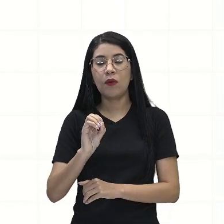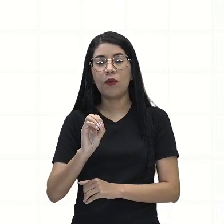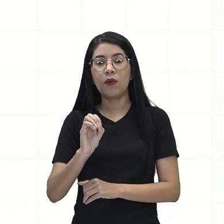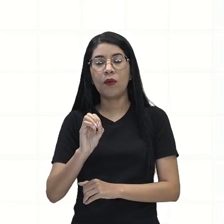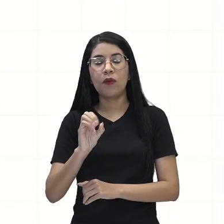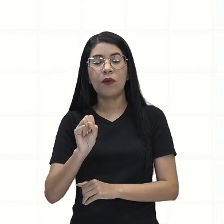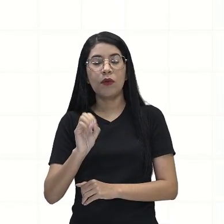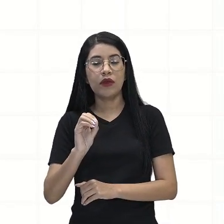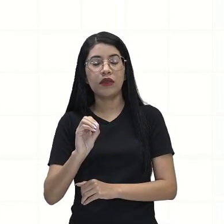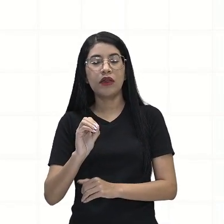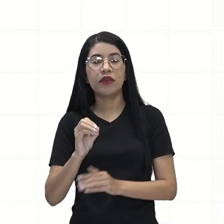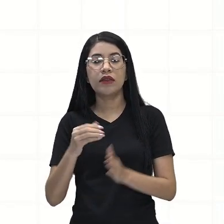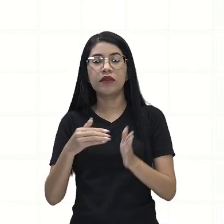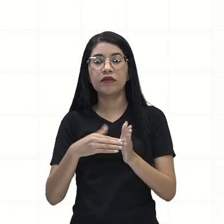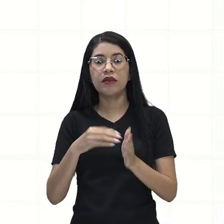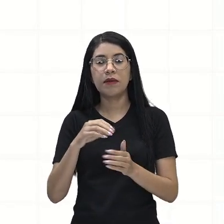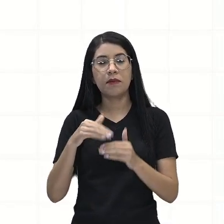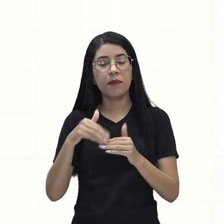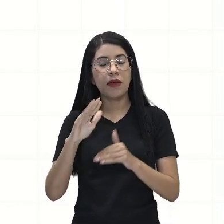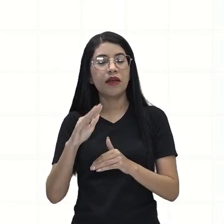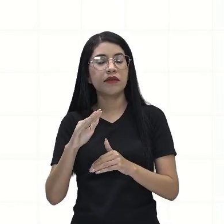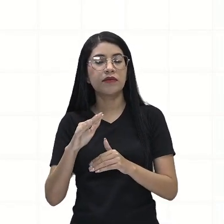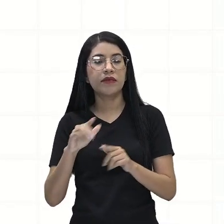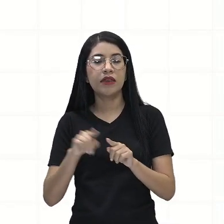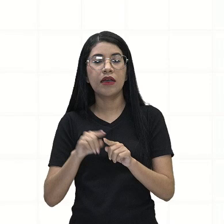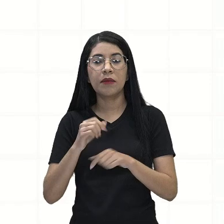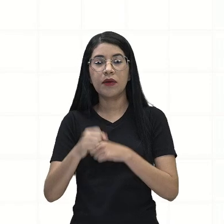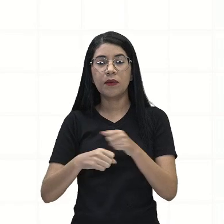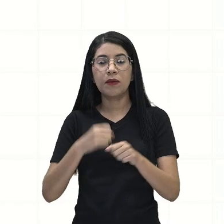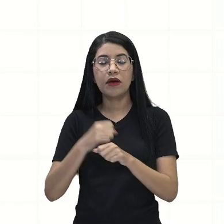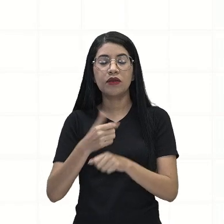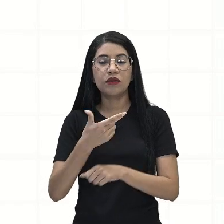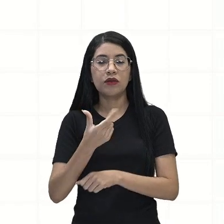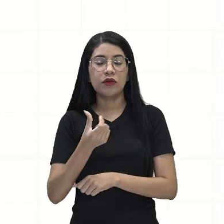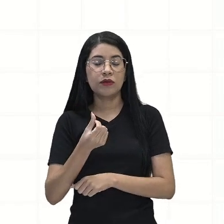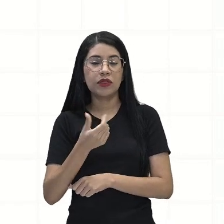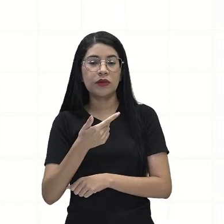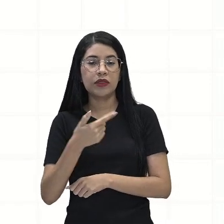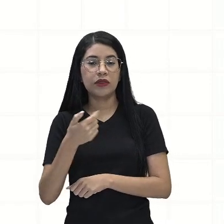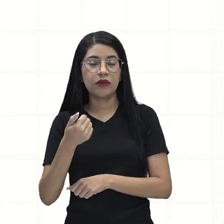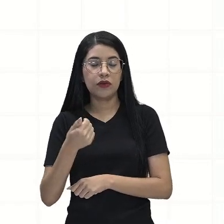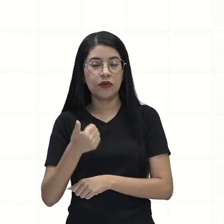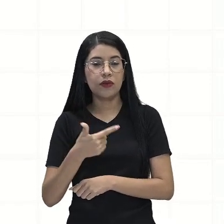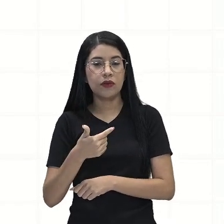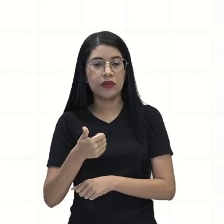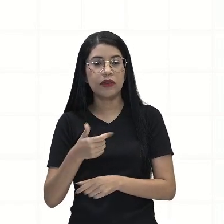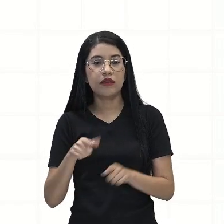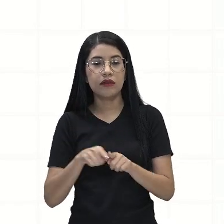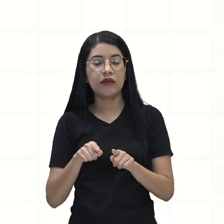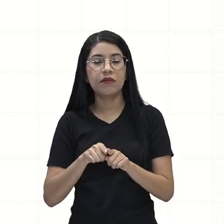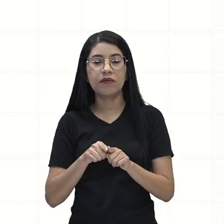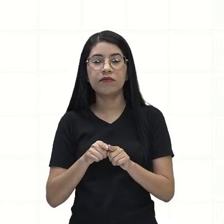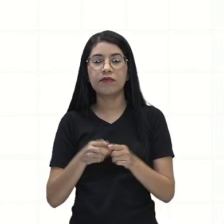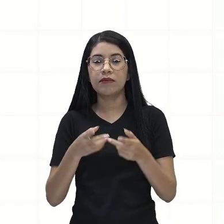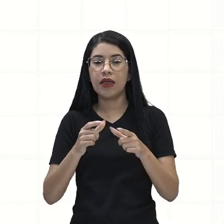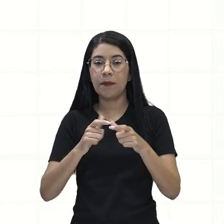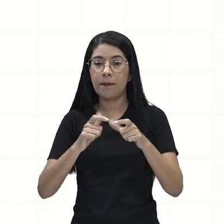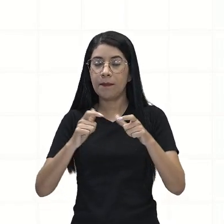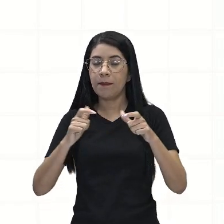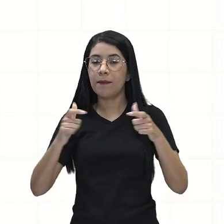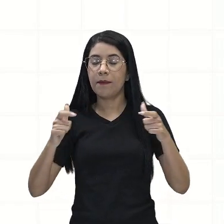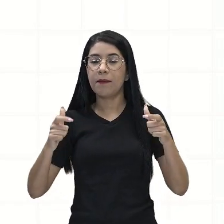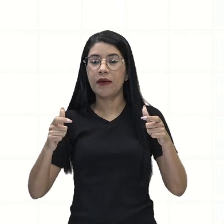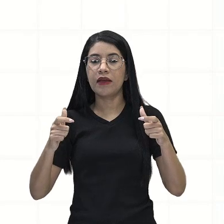o ano de 2012, verifiquem também que ela aumentou, porque ela está mais aqui para o lado. Então, significa que ela